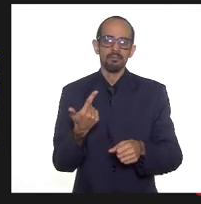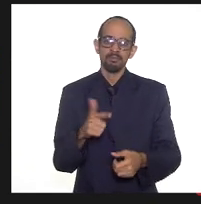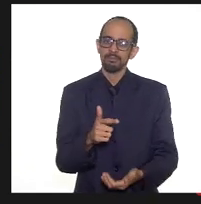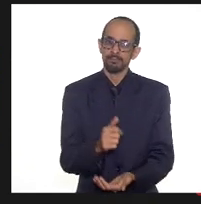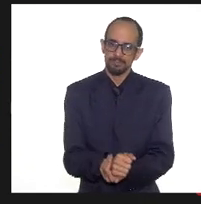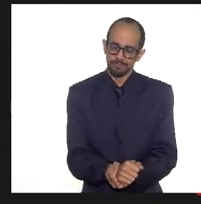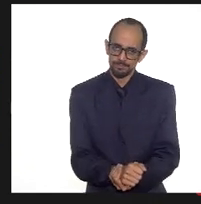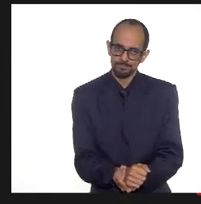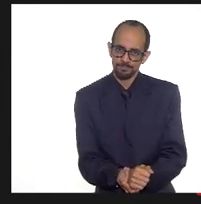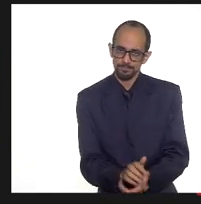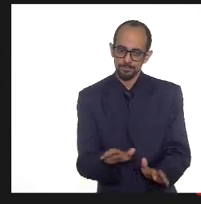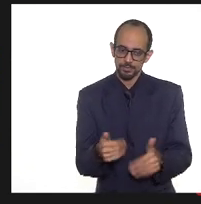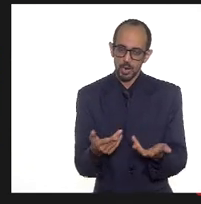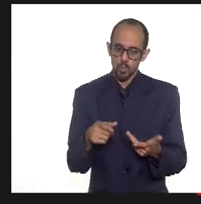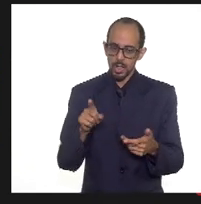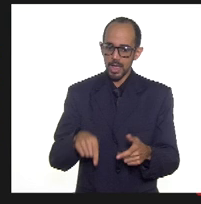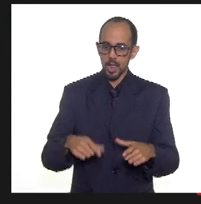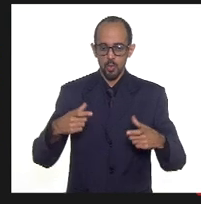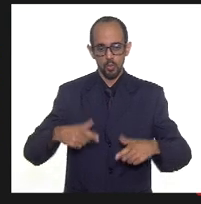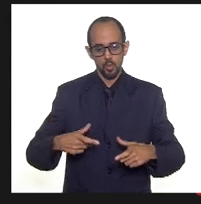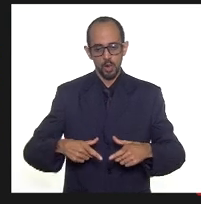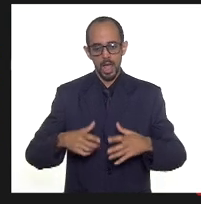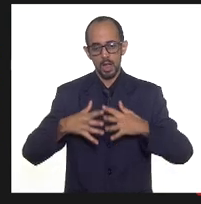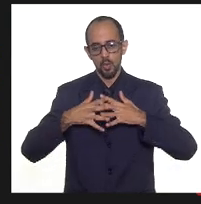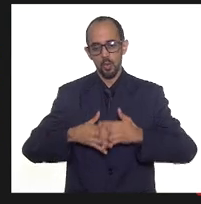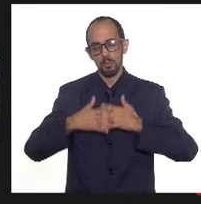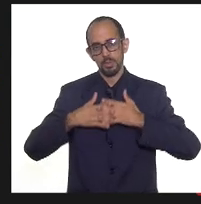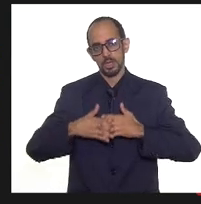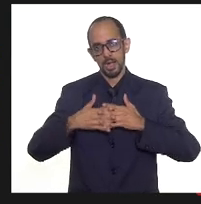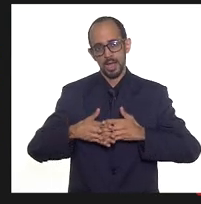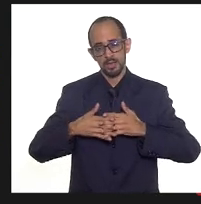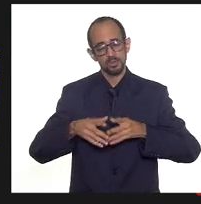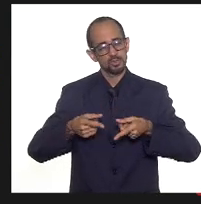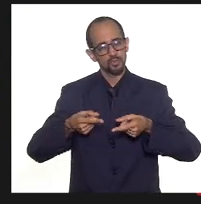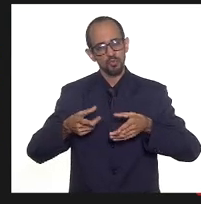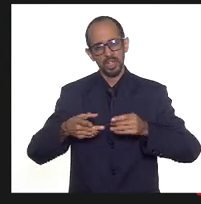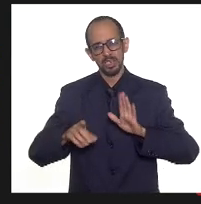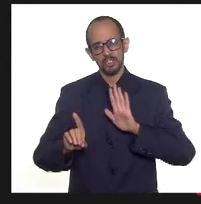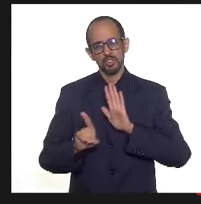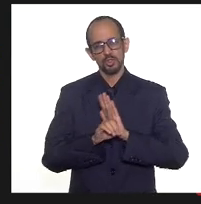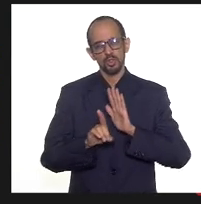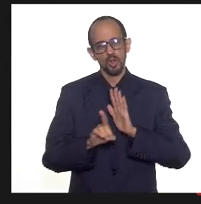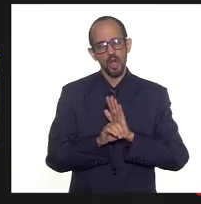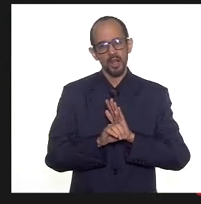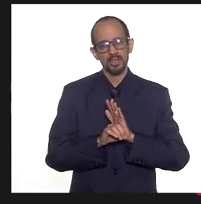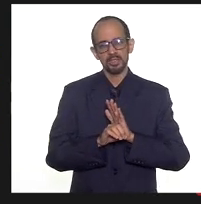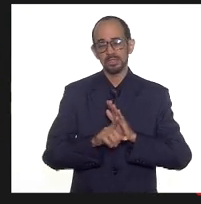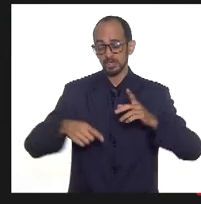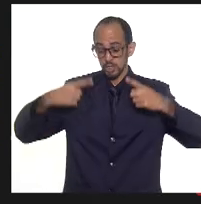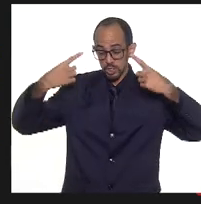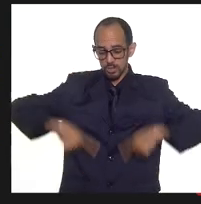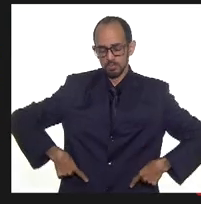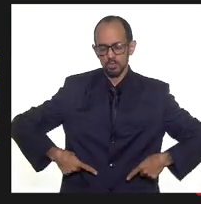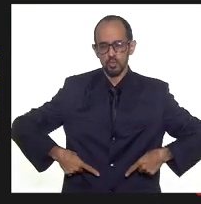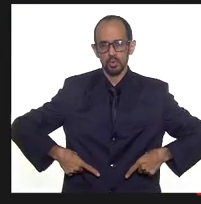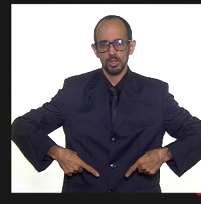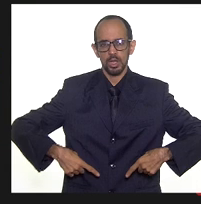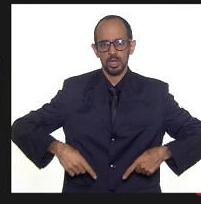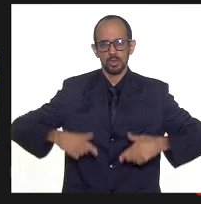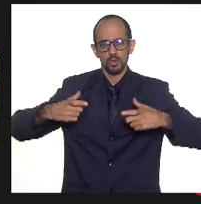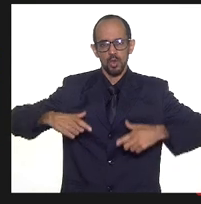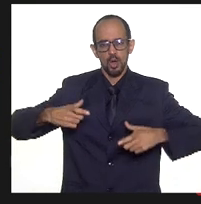são um espaço complicado, né, de tráfico de drogas, de disputa de território, e isso